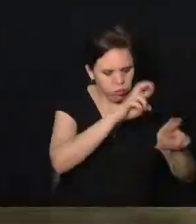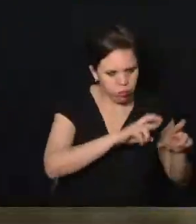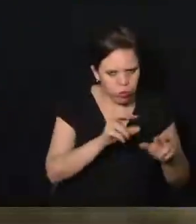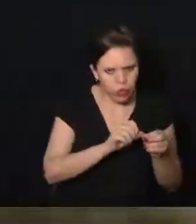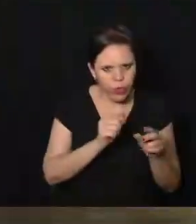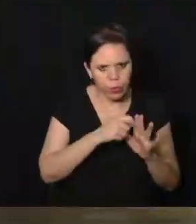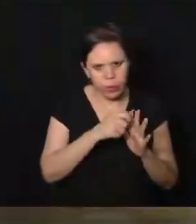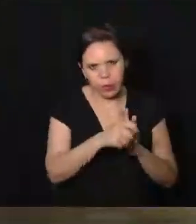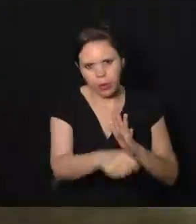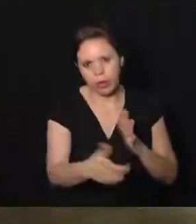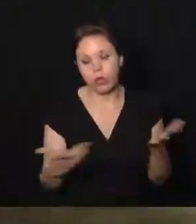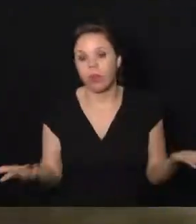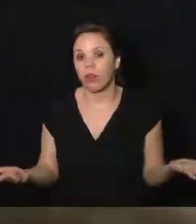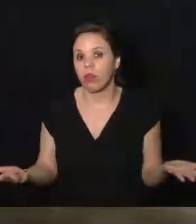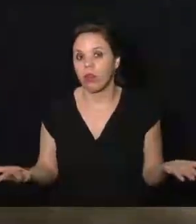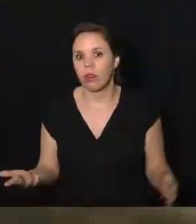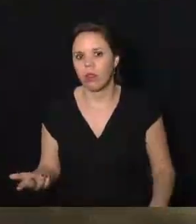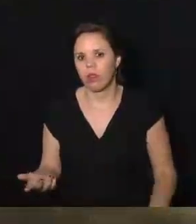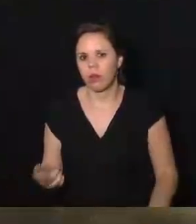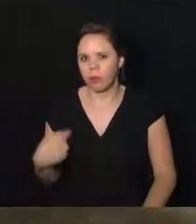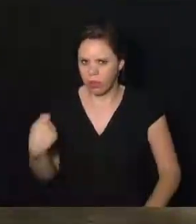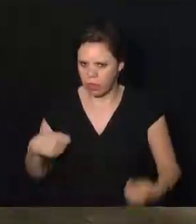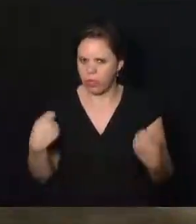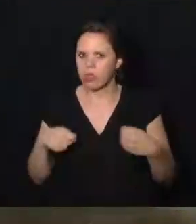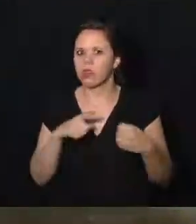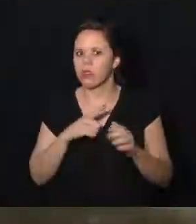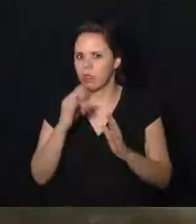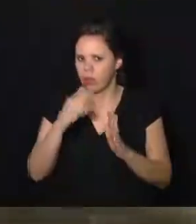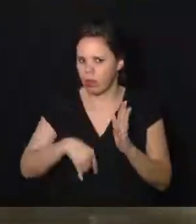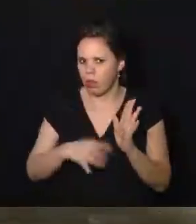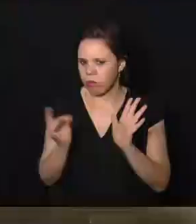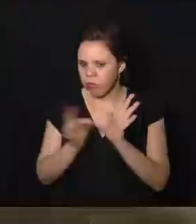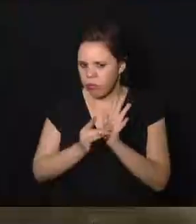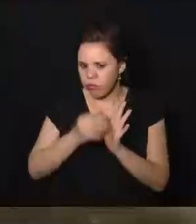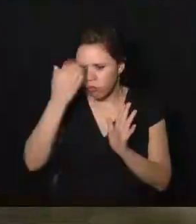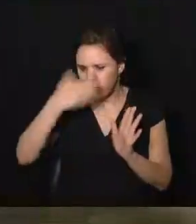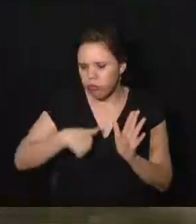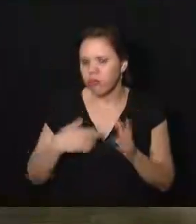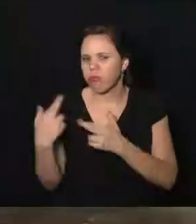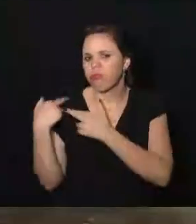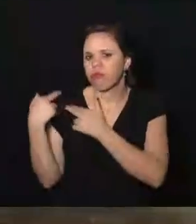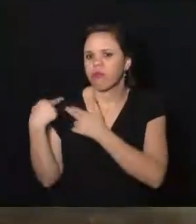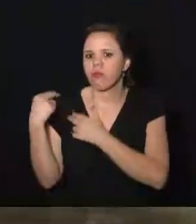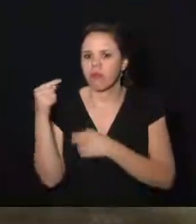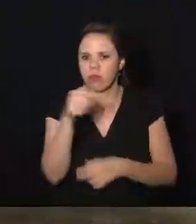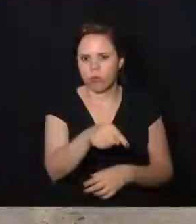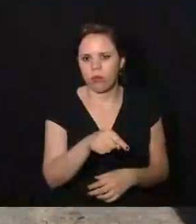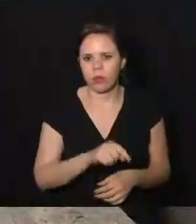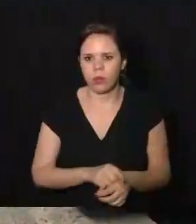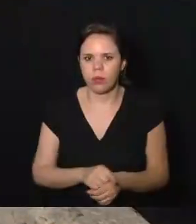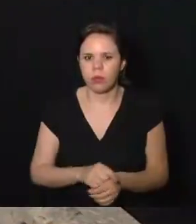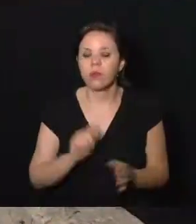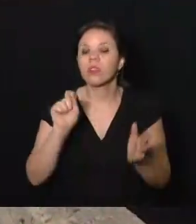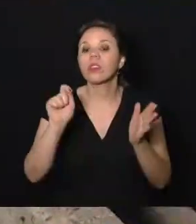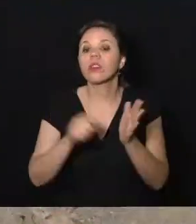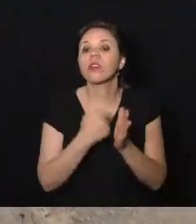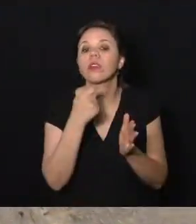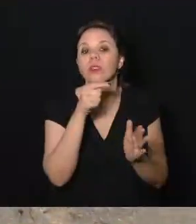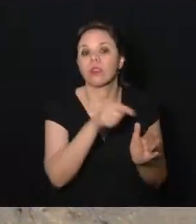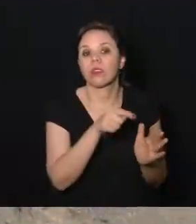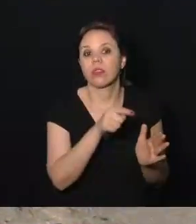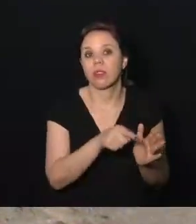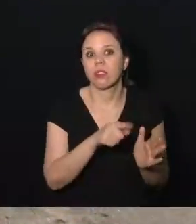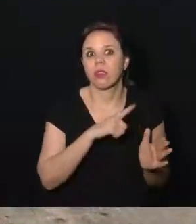né? Mas, além da vistoria, nós precisamos ter um laudo, porque o que dá responsabilidade é quem assinou o laudo e